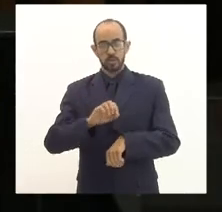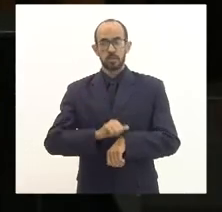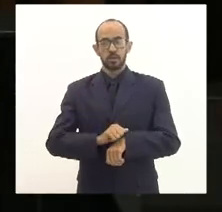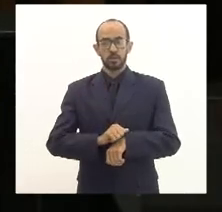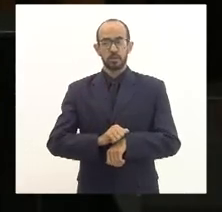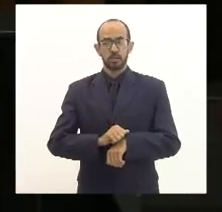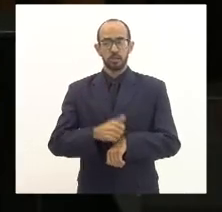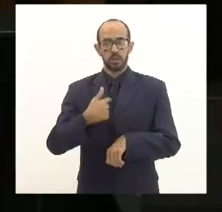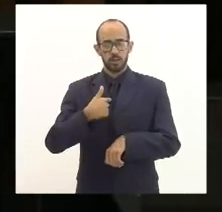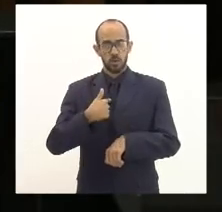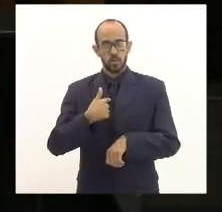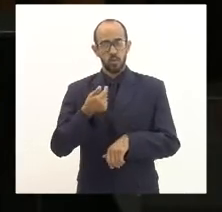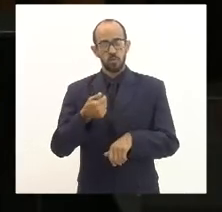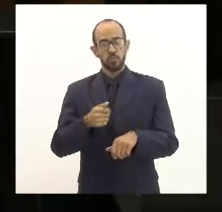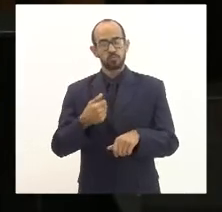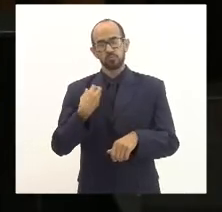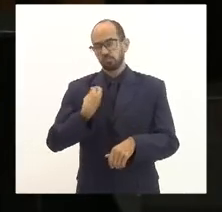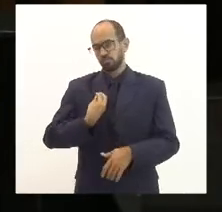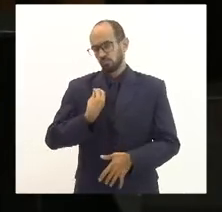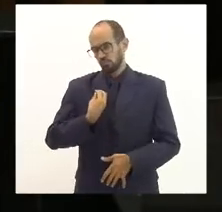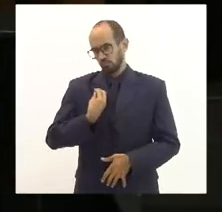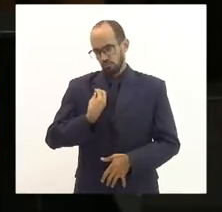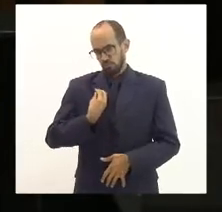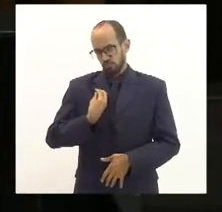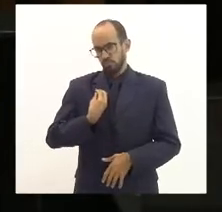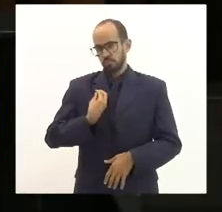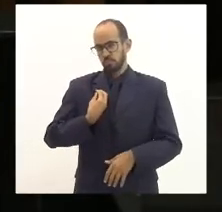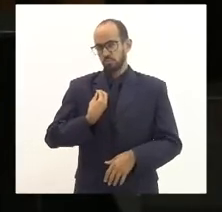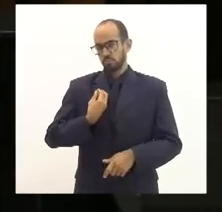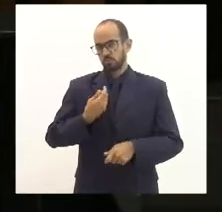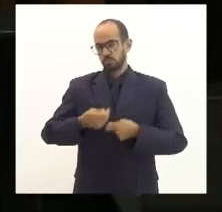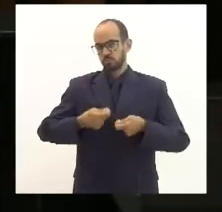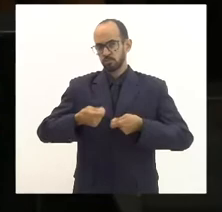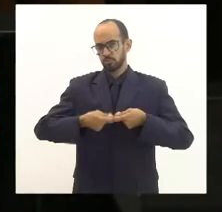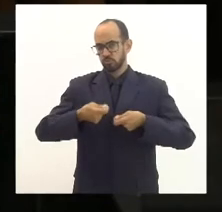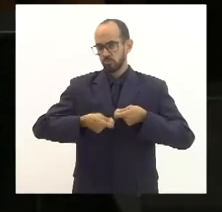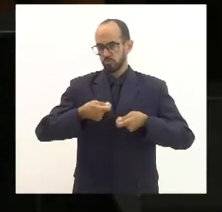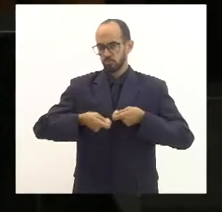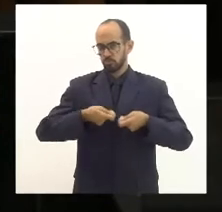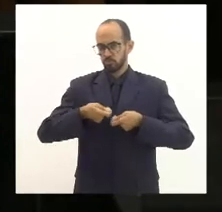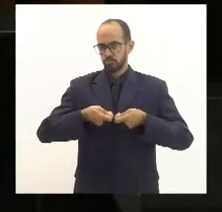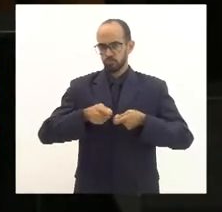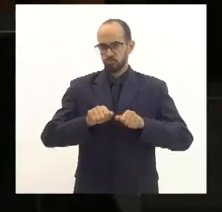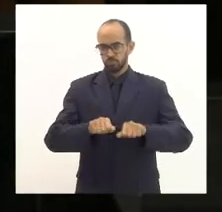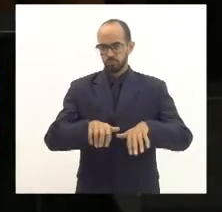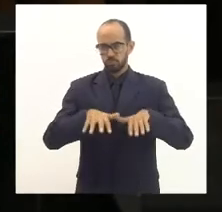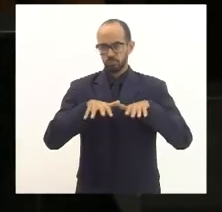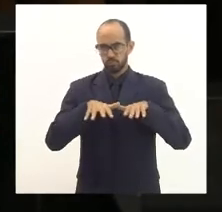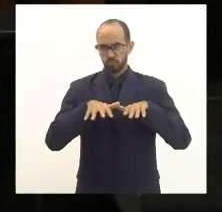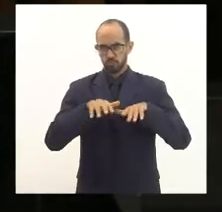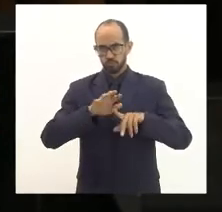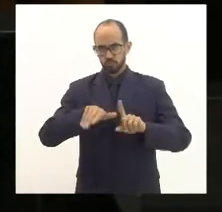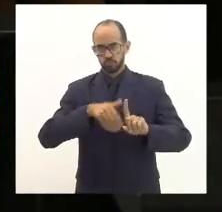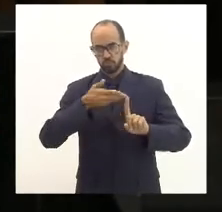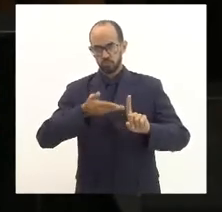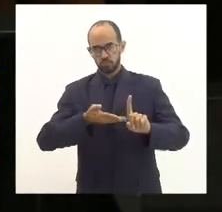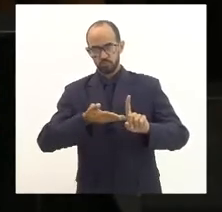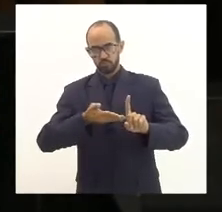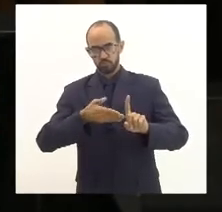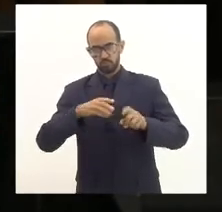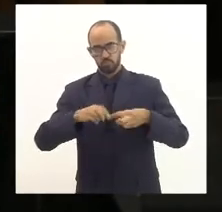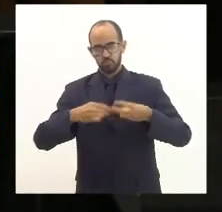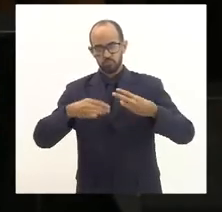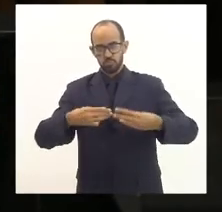estava eu e presidindo as uma solenidade no